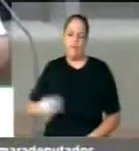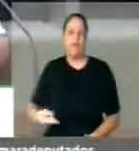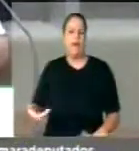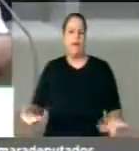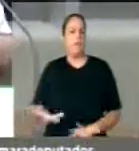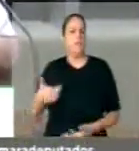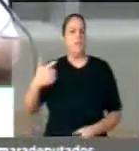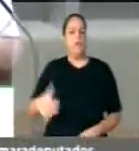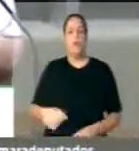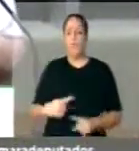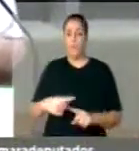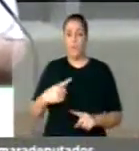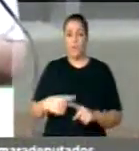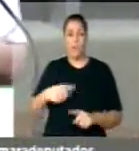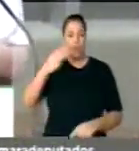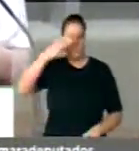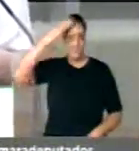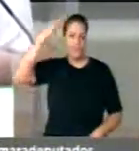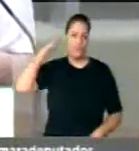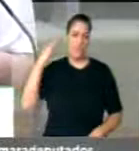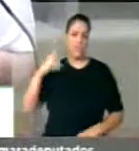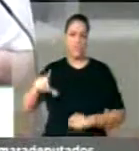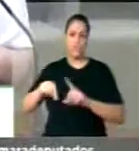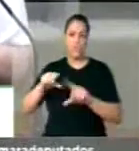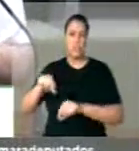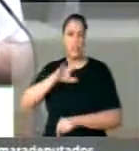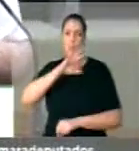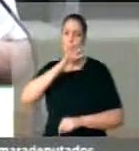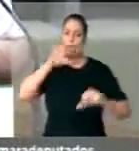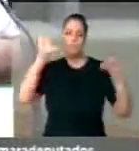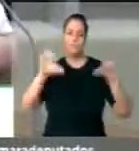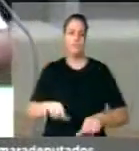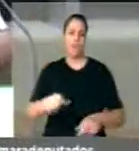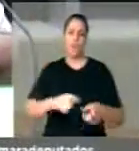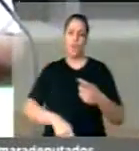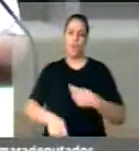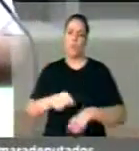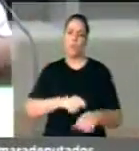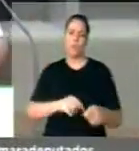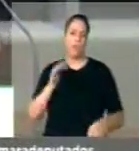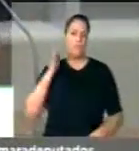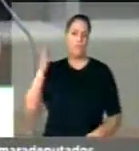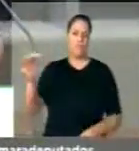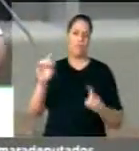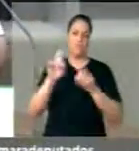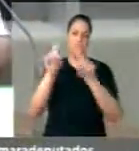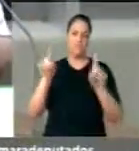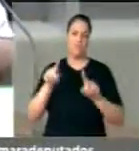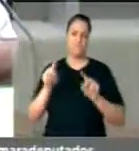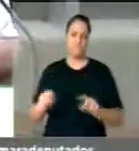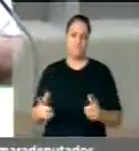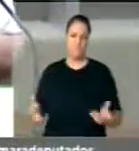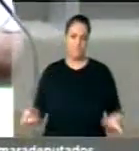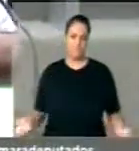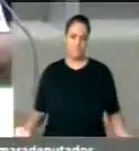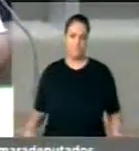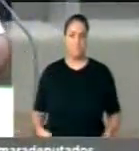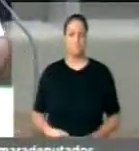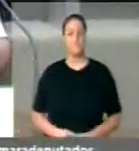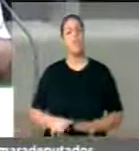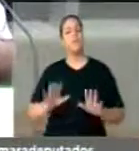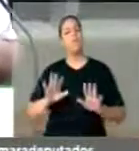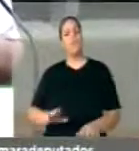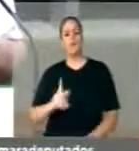políticas recessivas e que comprometem o futuro do país. No entanto, isso não se viabilizou, porque